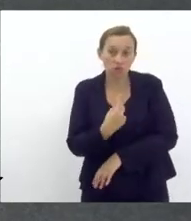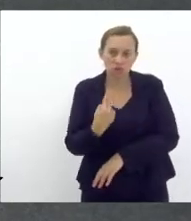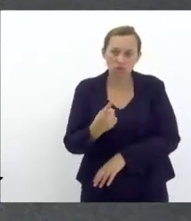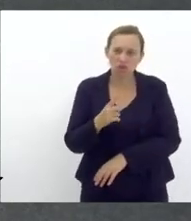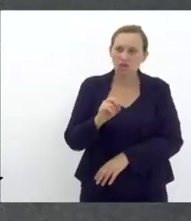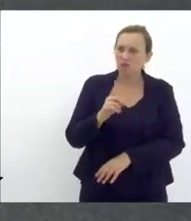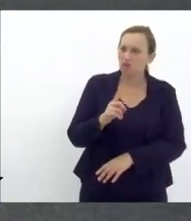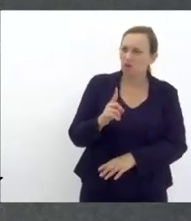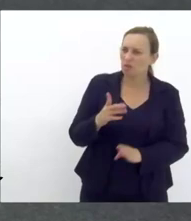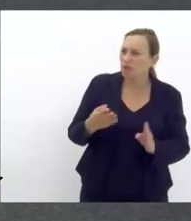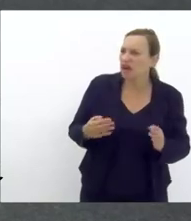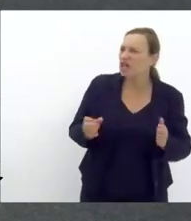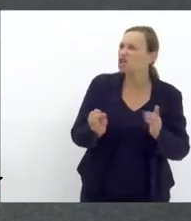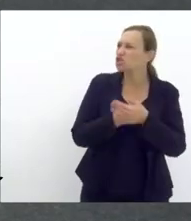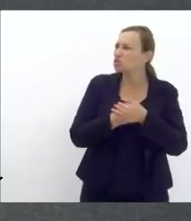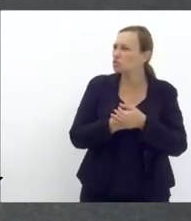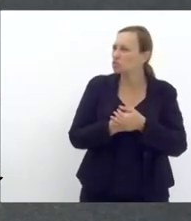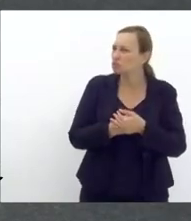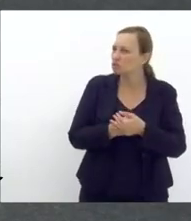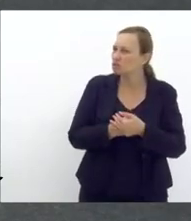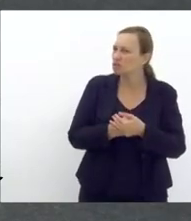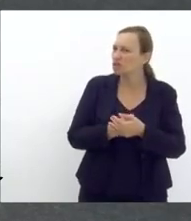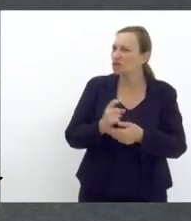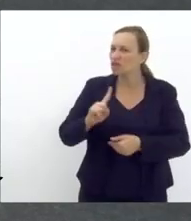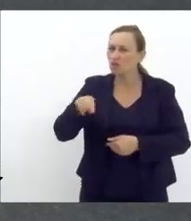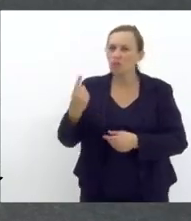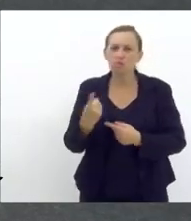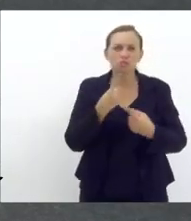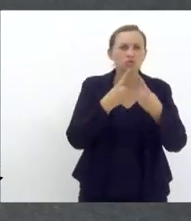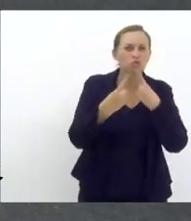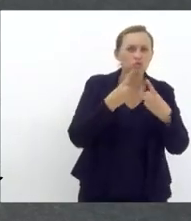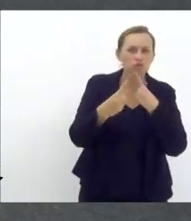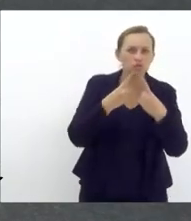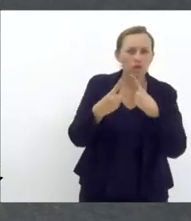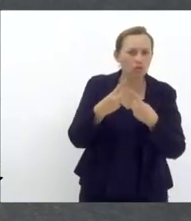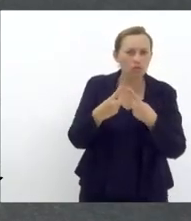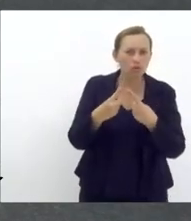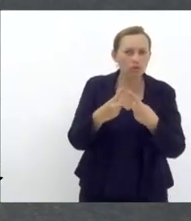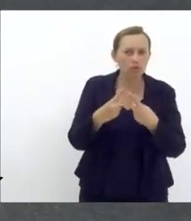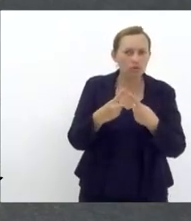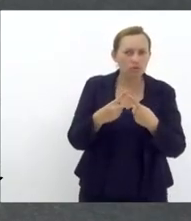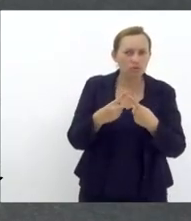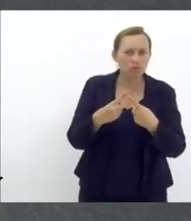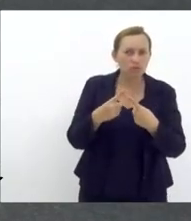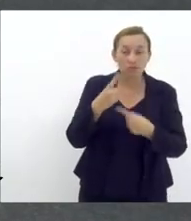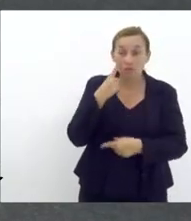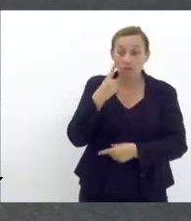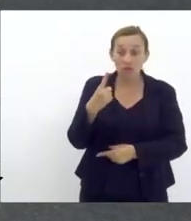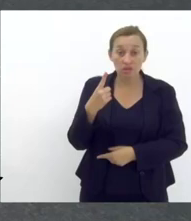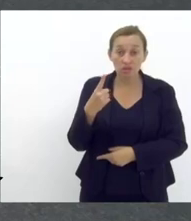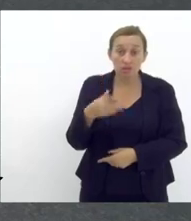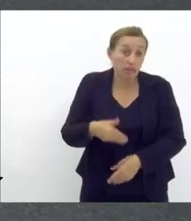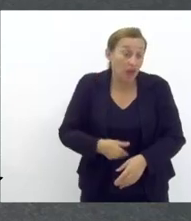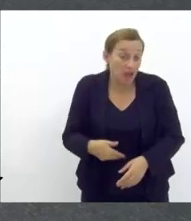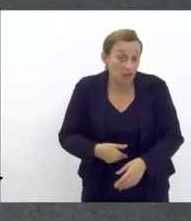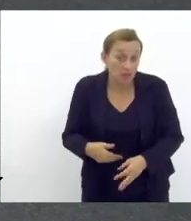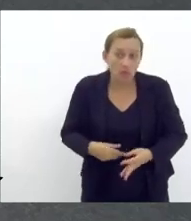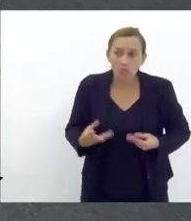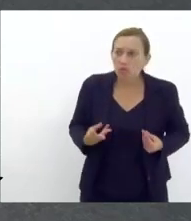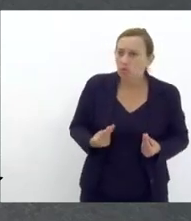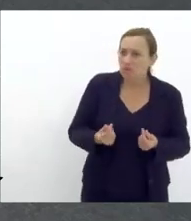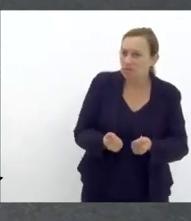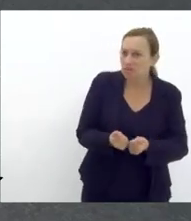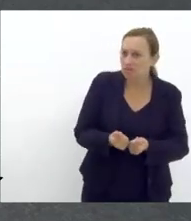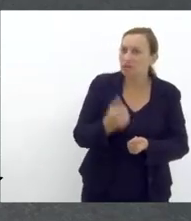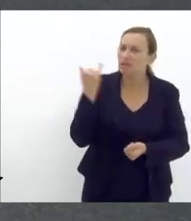para botar uma cortina de fumaça em outros debates para que a gente não olhasse a fome com a sensibilidade